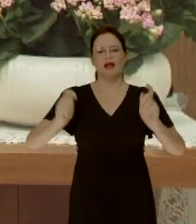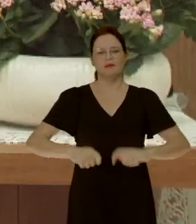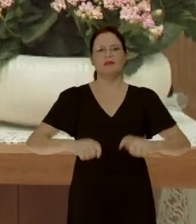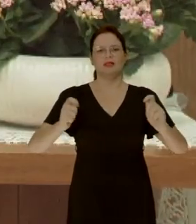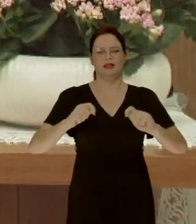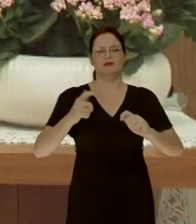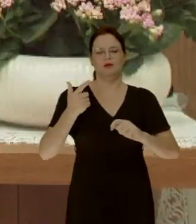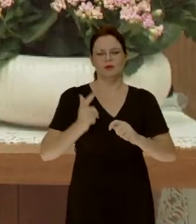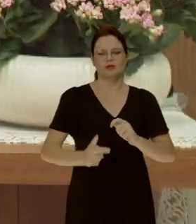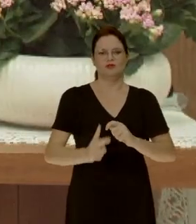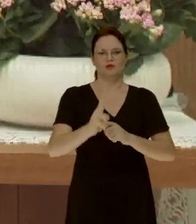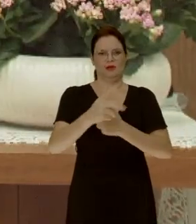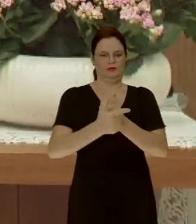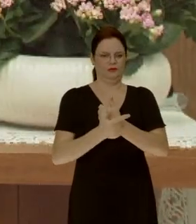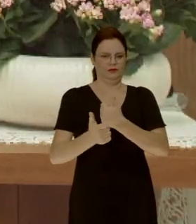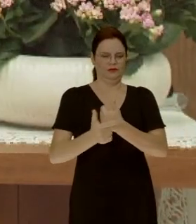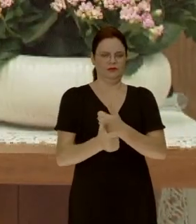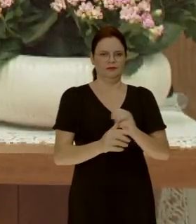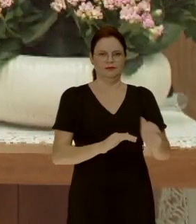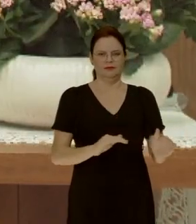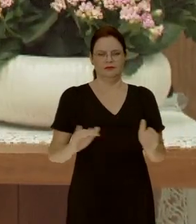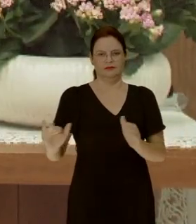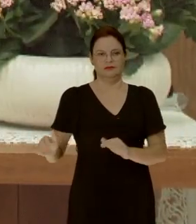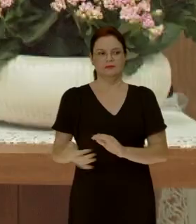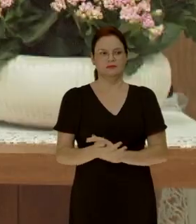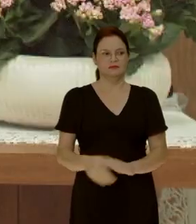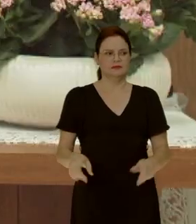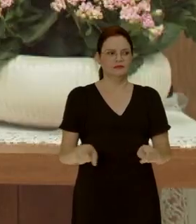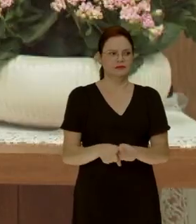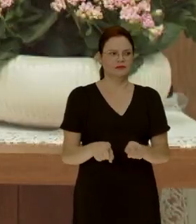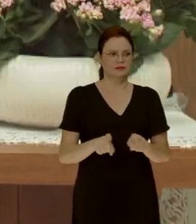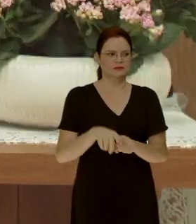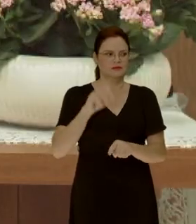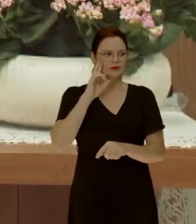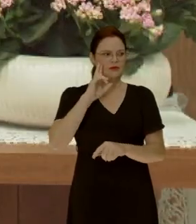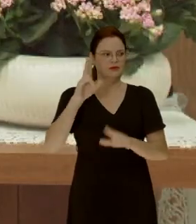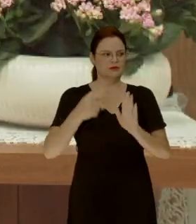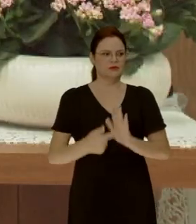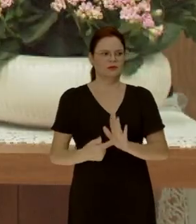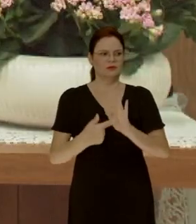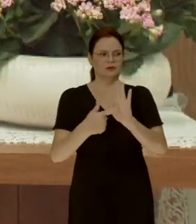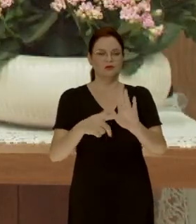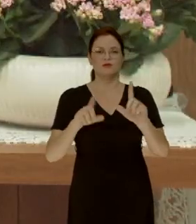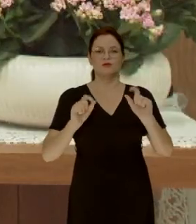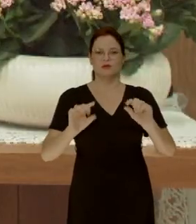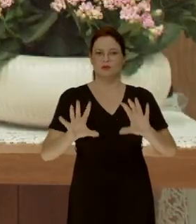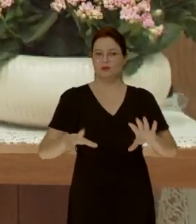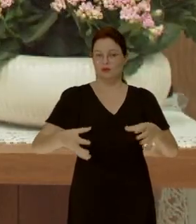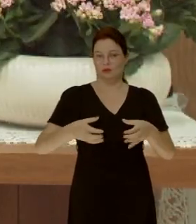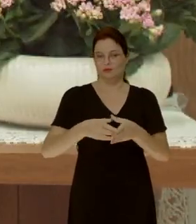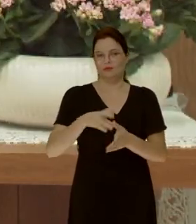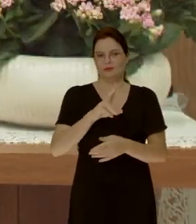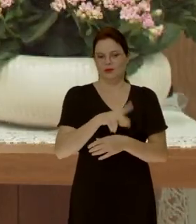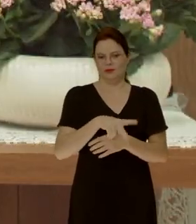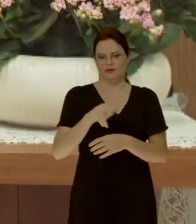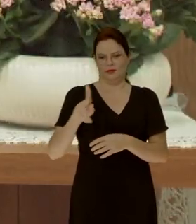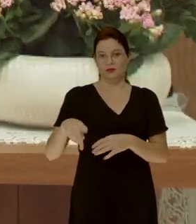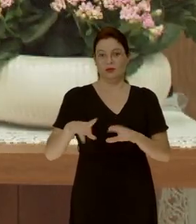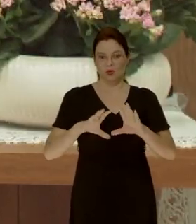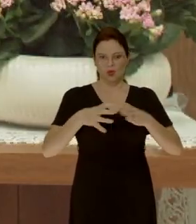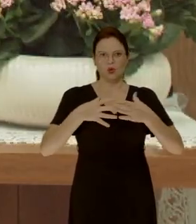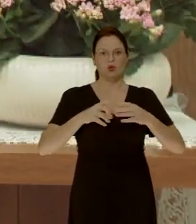função. O Senhor mostrou ainda um grupo de professoras, um grupo grande, diz o